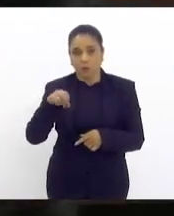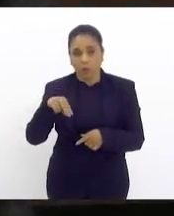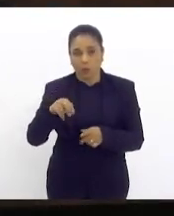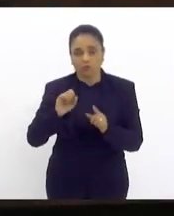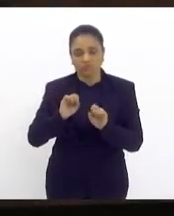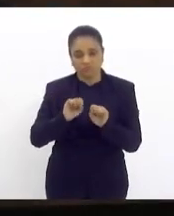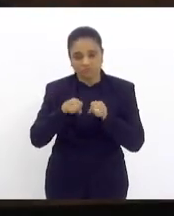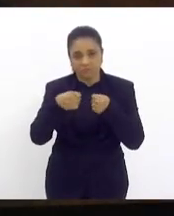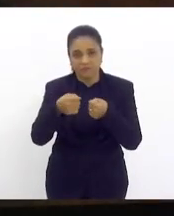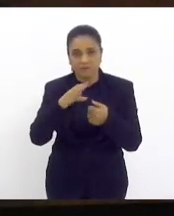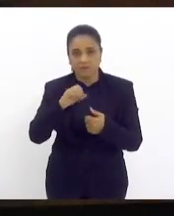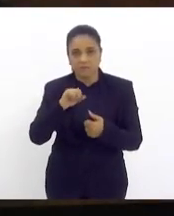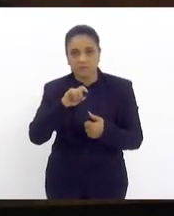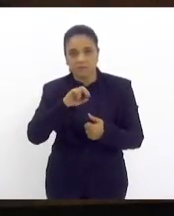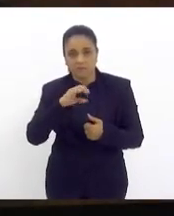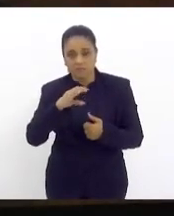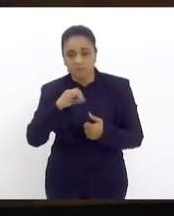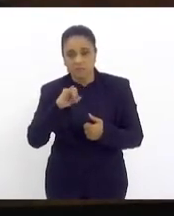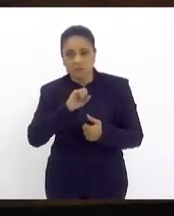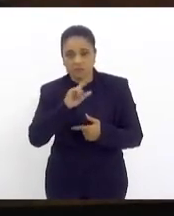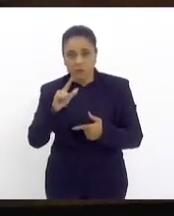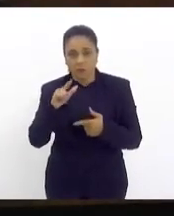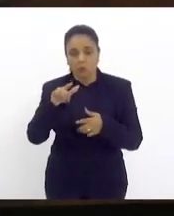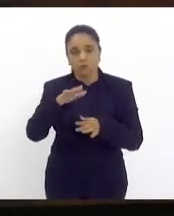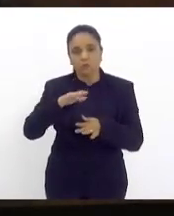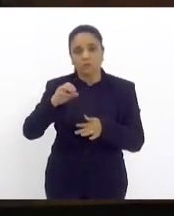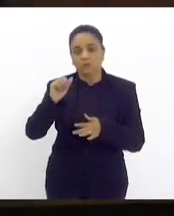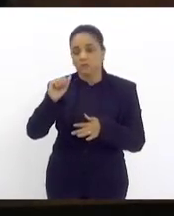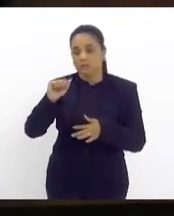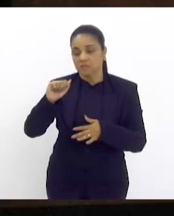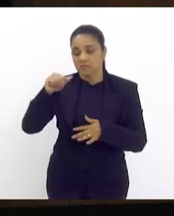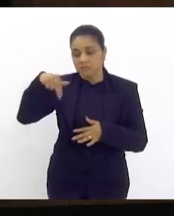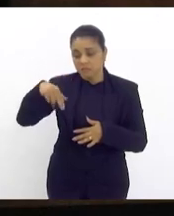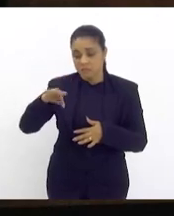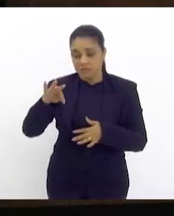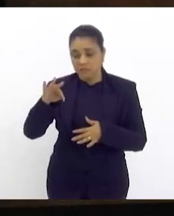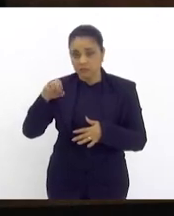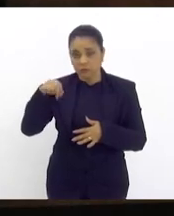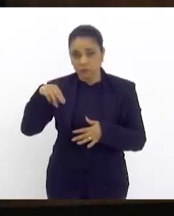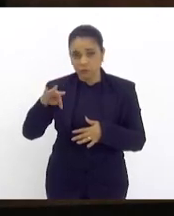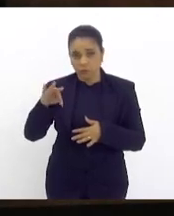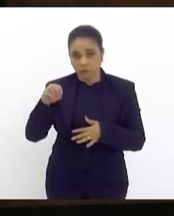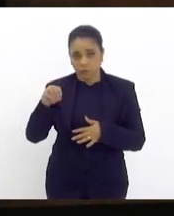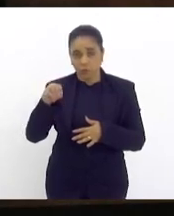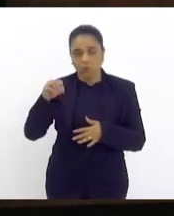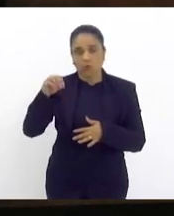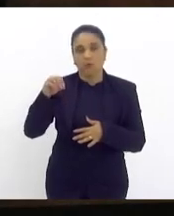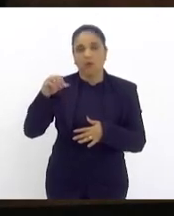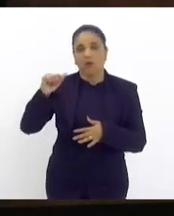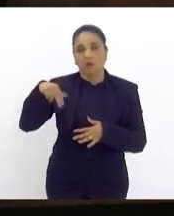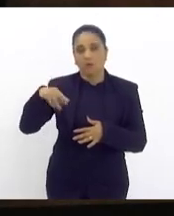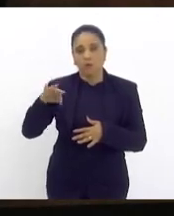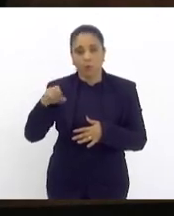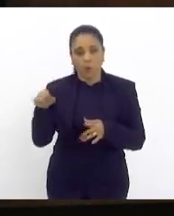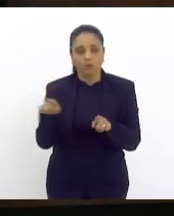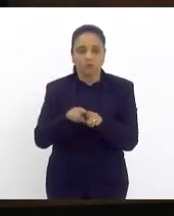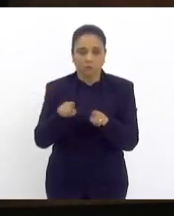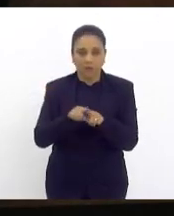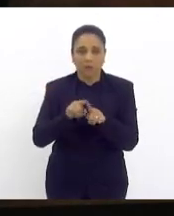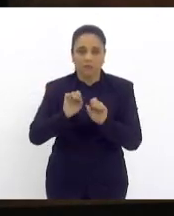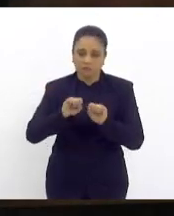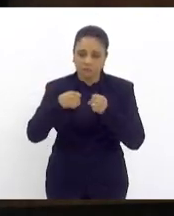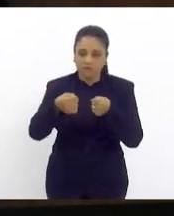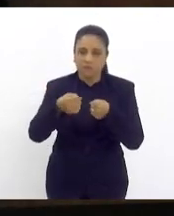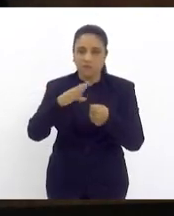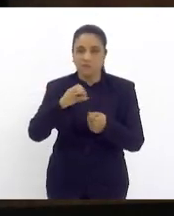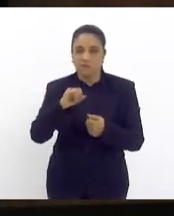de Santo Antônio de Pádua no Noroeste Fluminense o fato de sermos aqui presente da comissão Defesa Civil é a razão pela